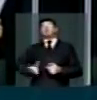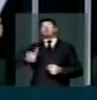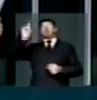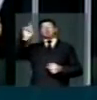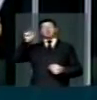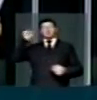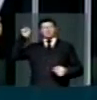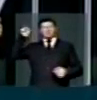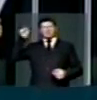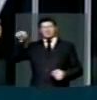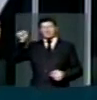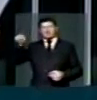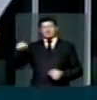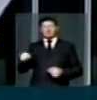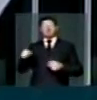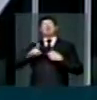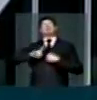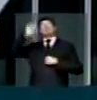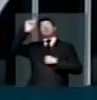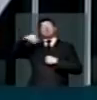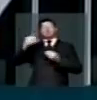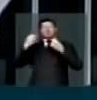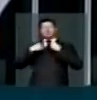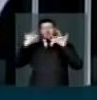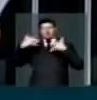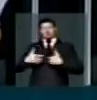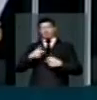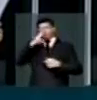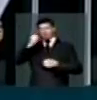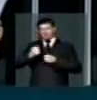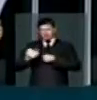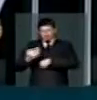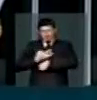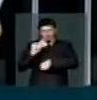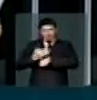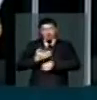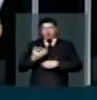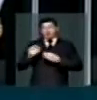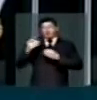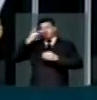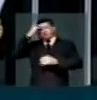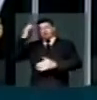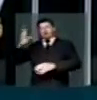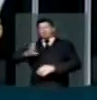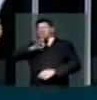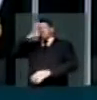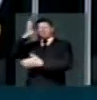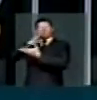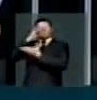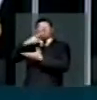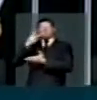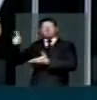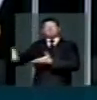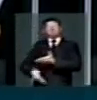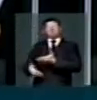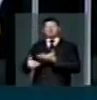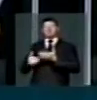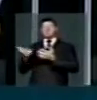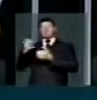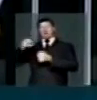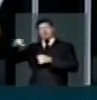e é Ele quem me justifica e me dá forças para suportar falastrões que buscam no